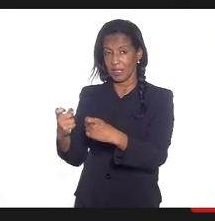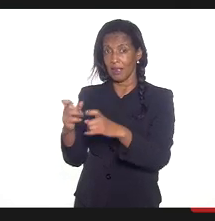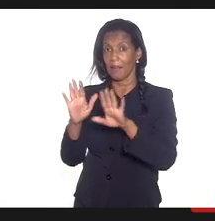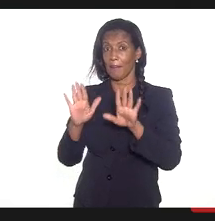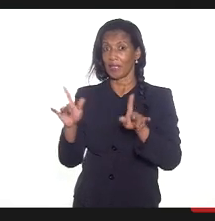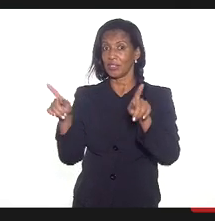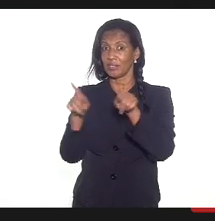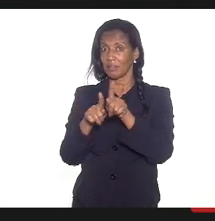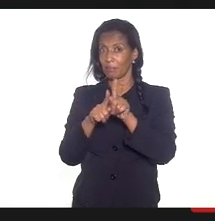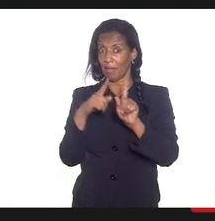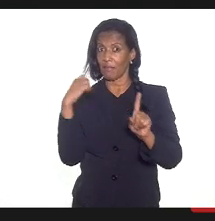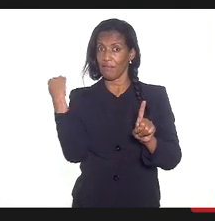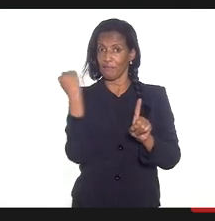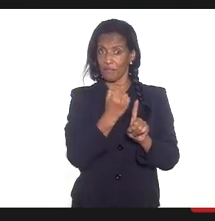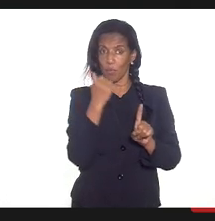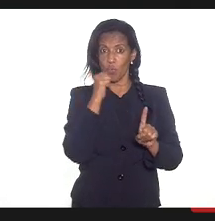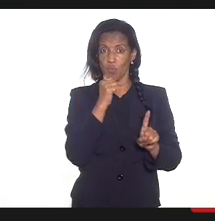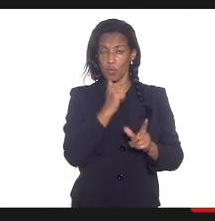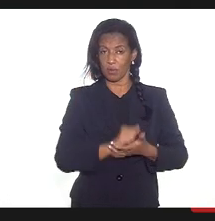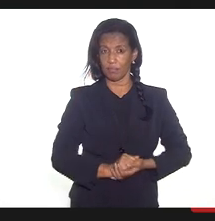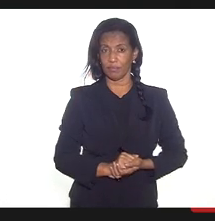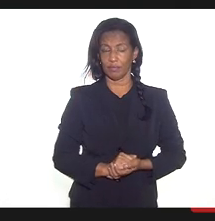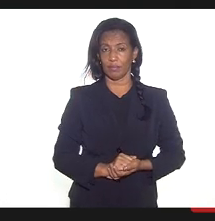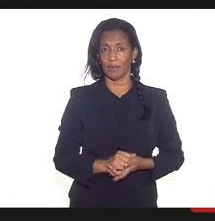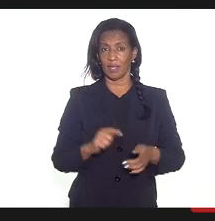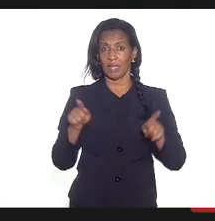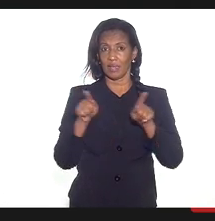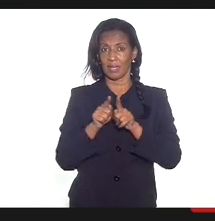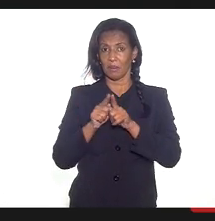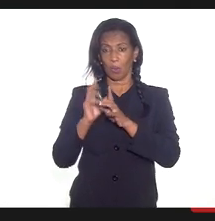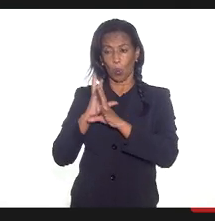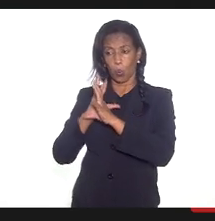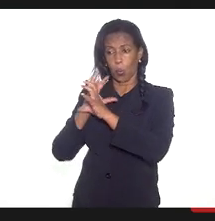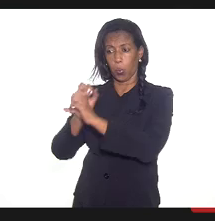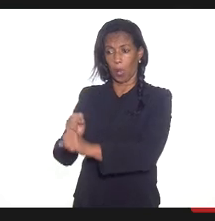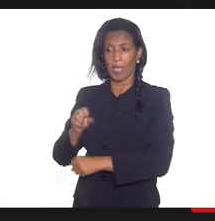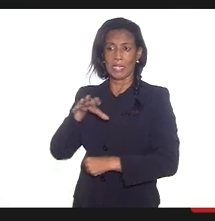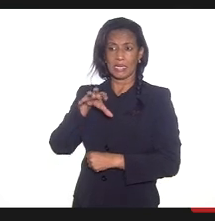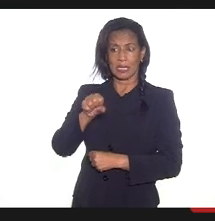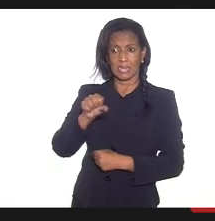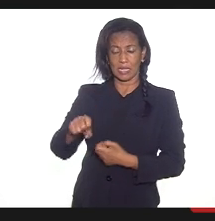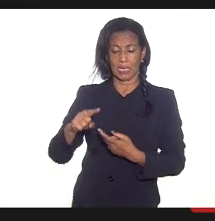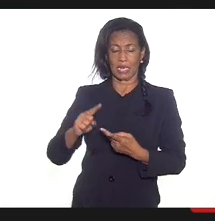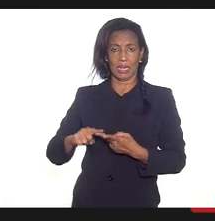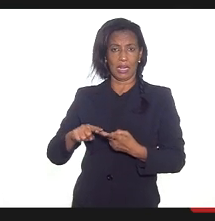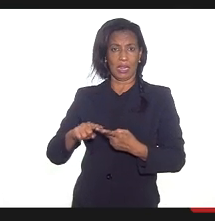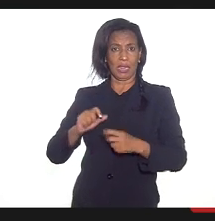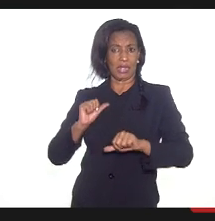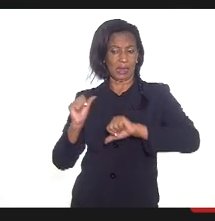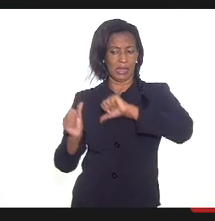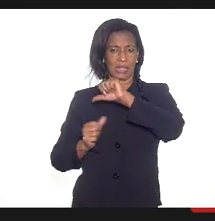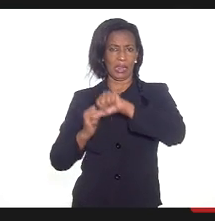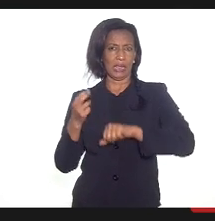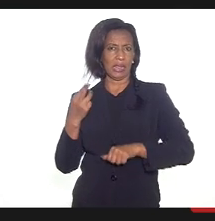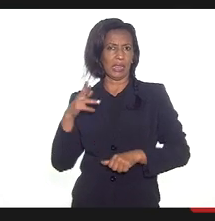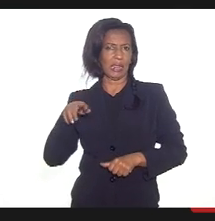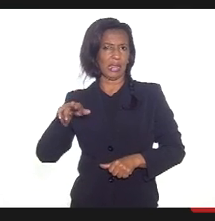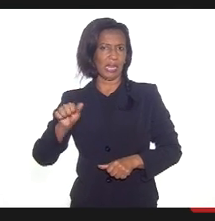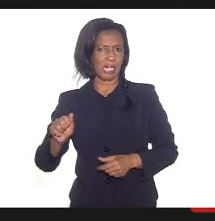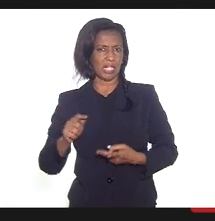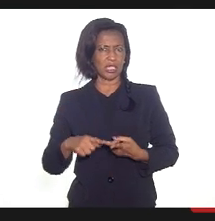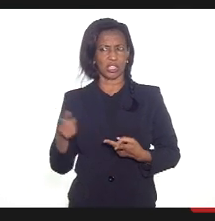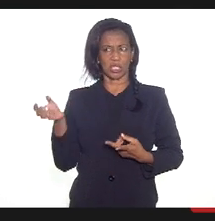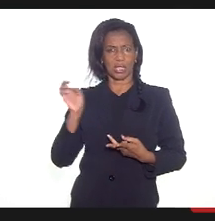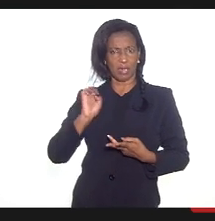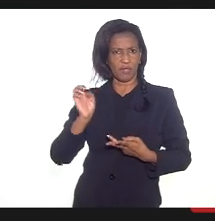de feminicídio. Sem contabilizar as mulheres lésbicas, as mulheres trans, os travestis, que nesse